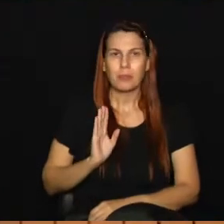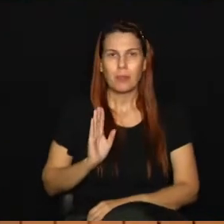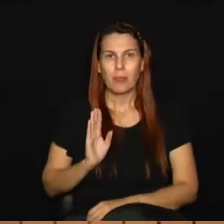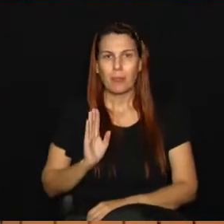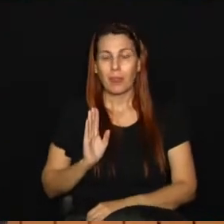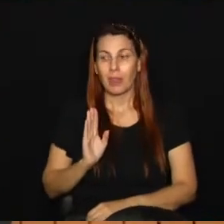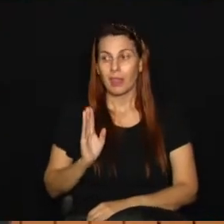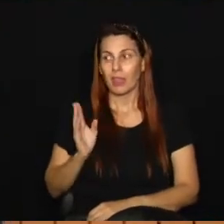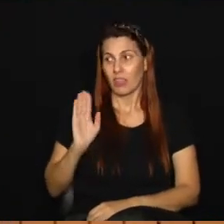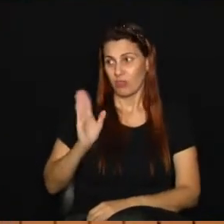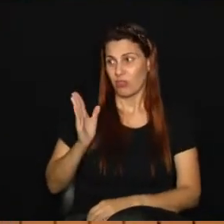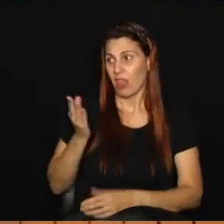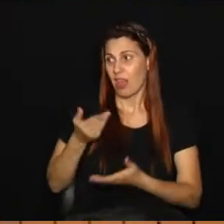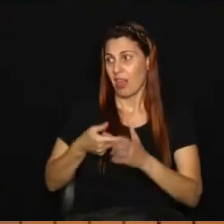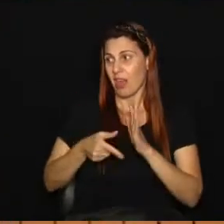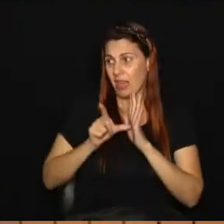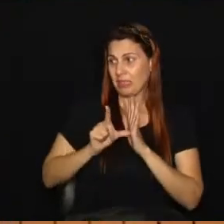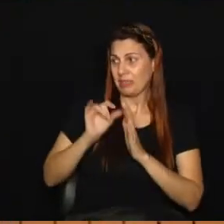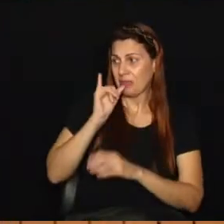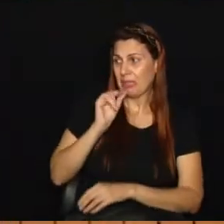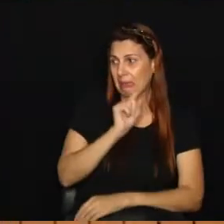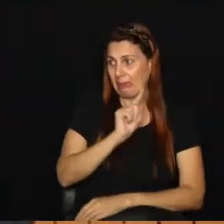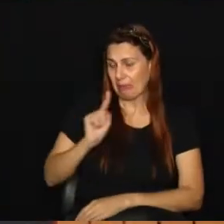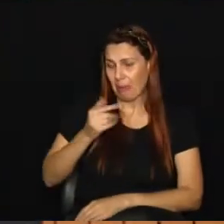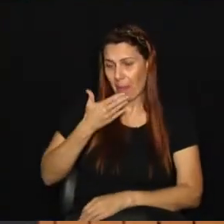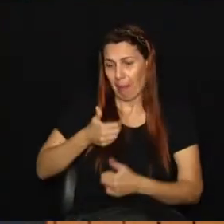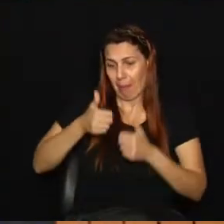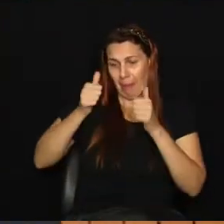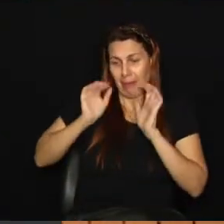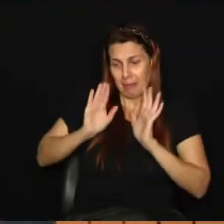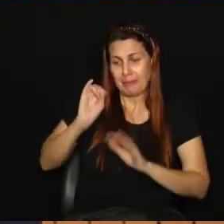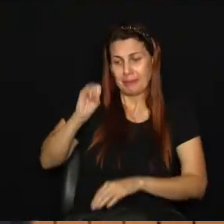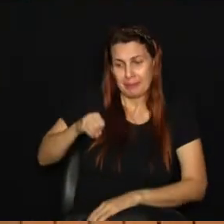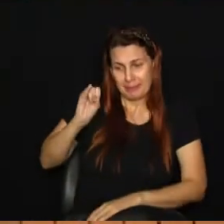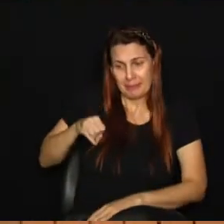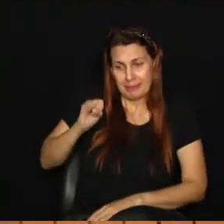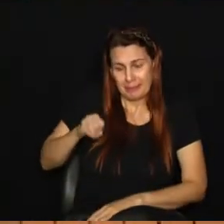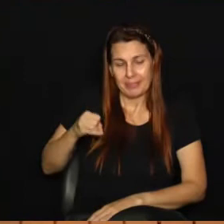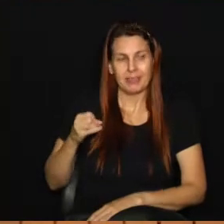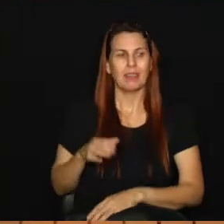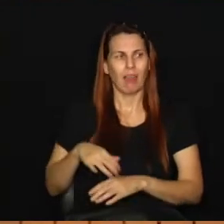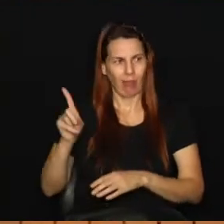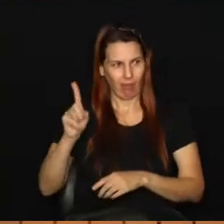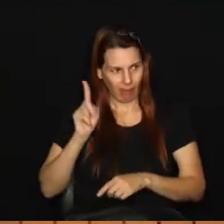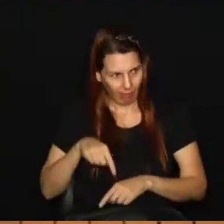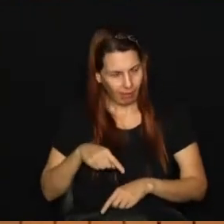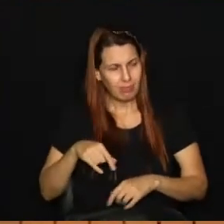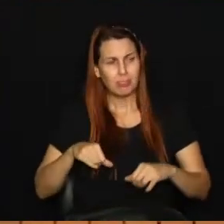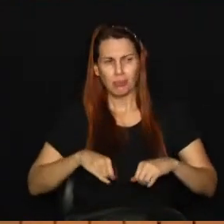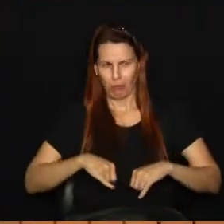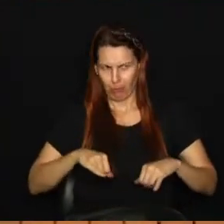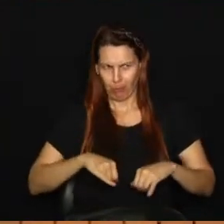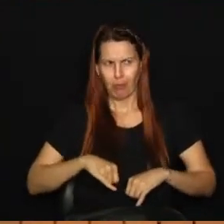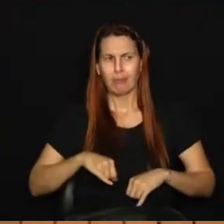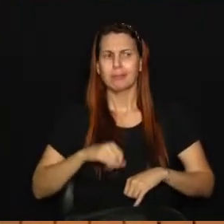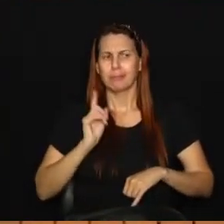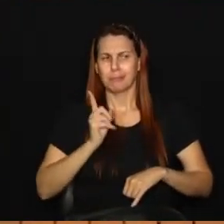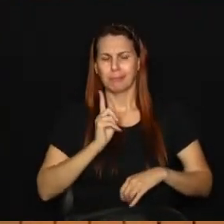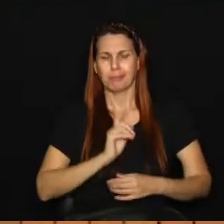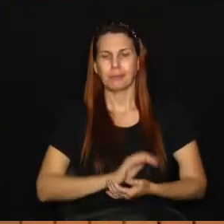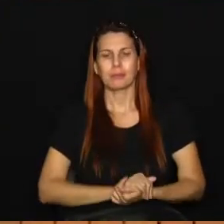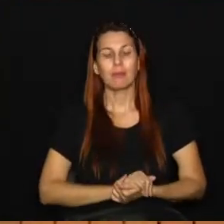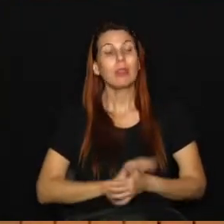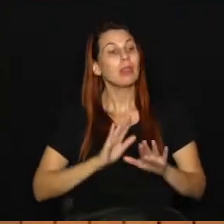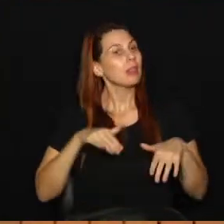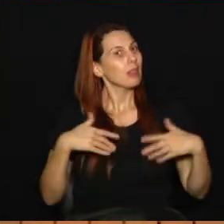tinha falado um não para o bispo, era melhor não dizer outro, né? Que paga um preço, viu? Paga preço, paga caro.